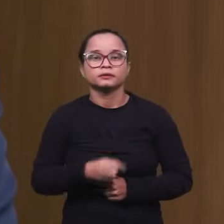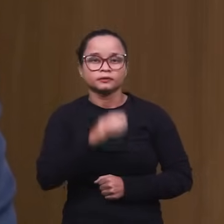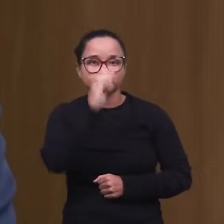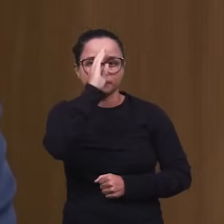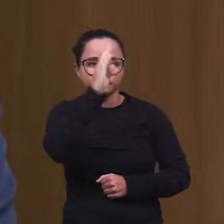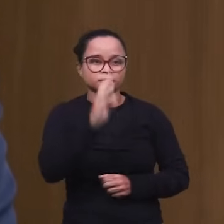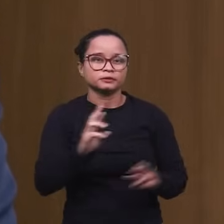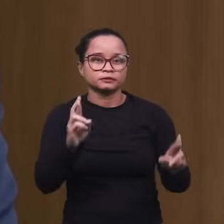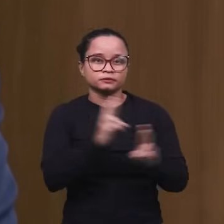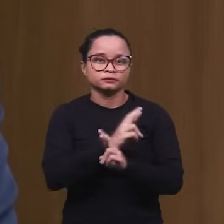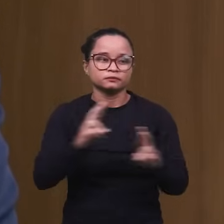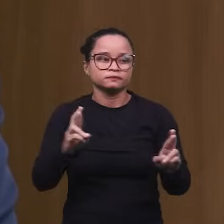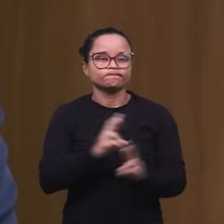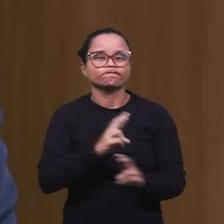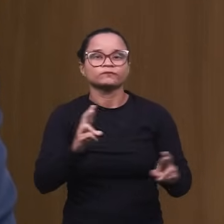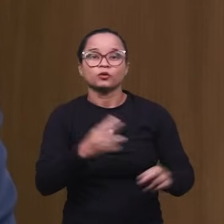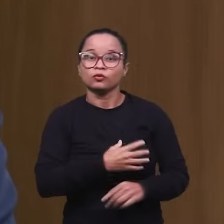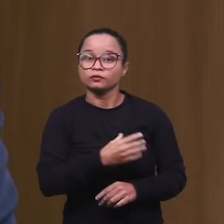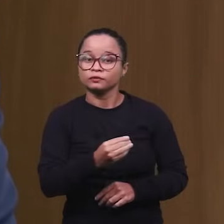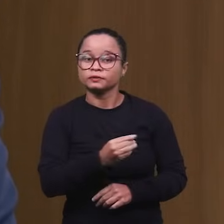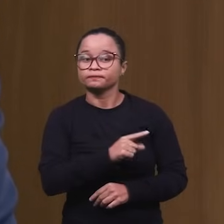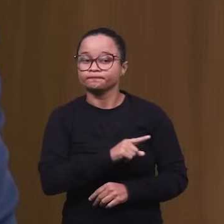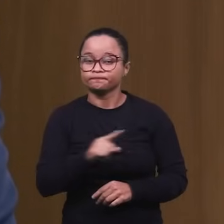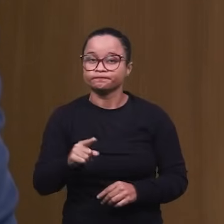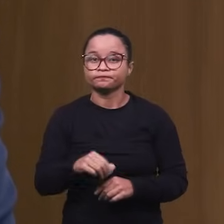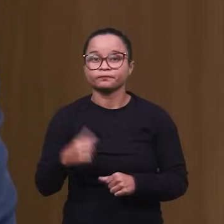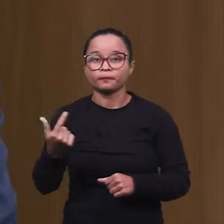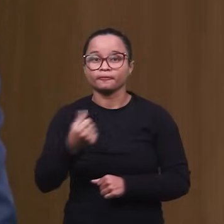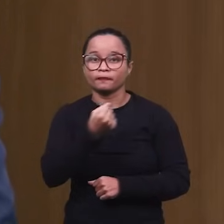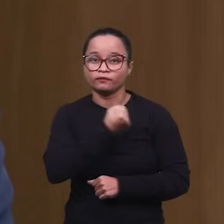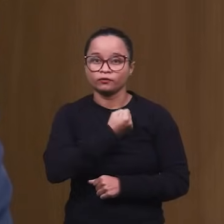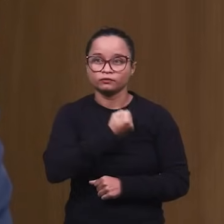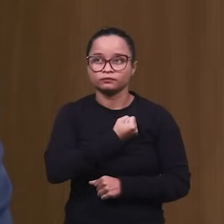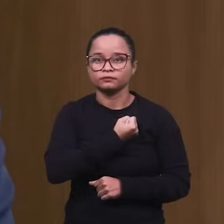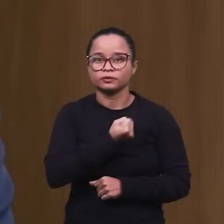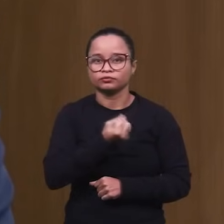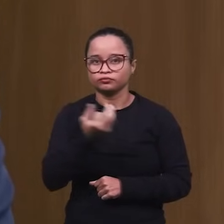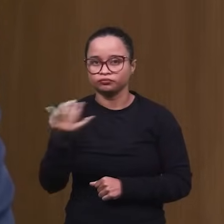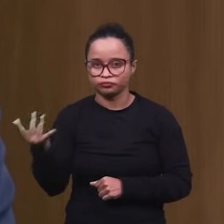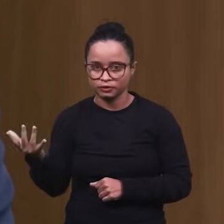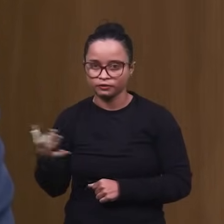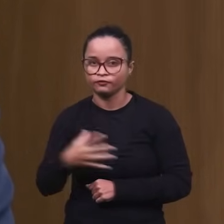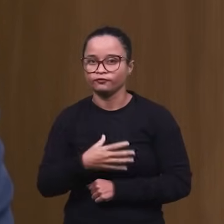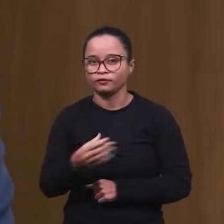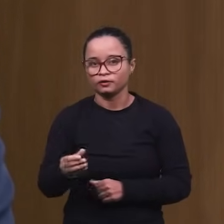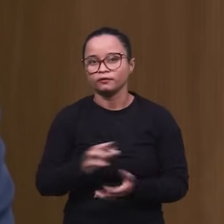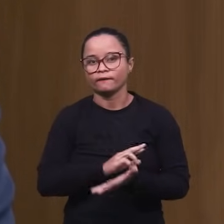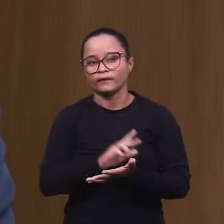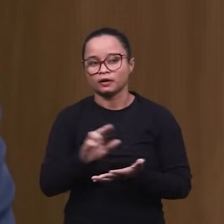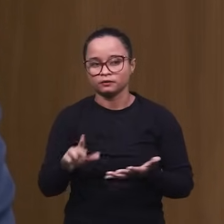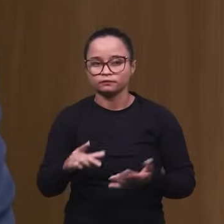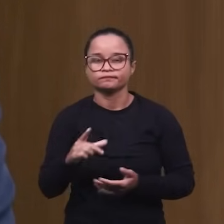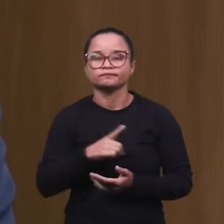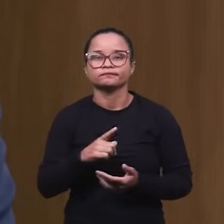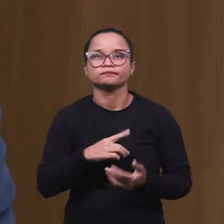relacionamento entre os seus filhos, né? Davi teve um número grande de filhos,